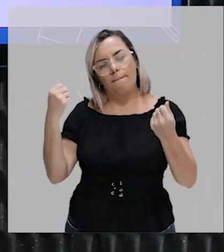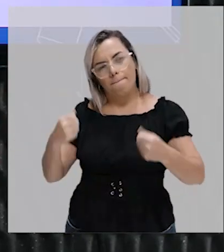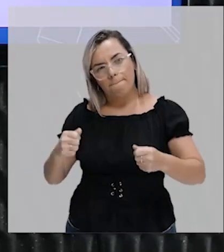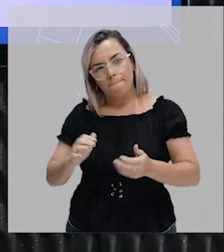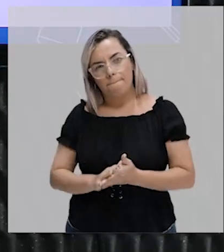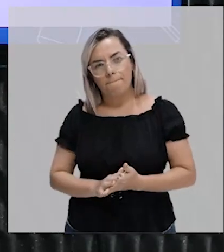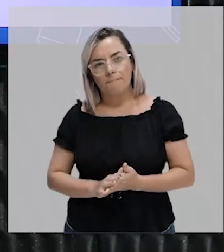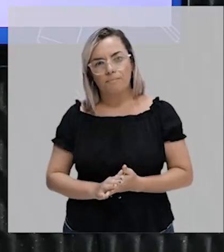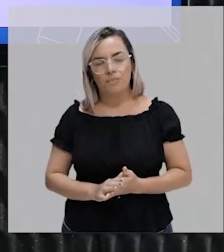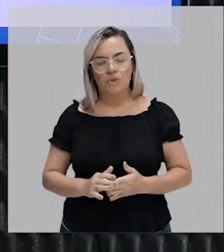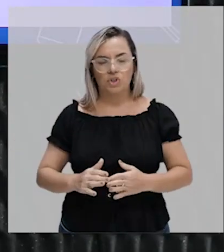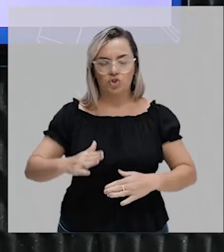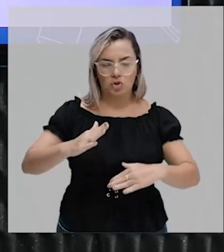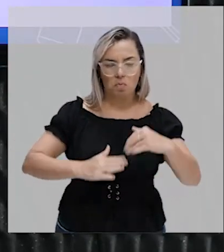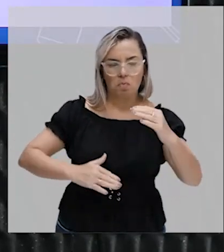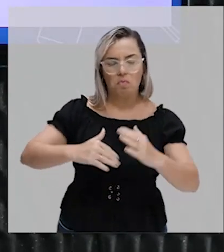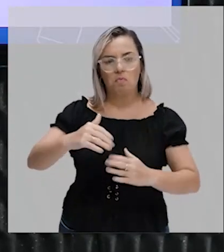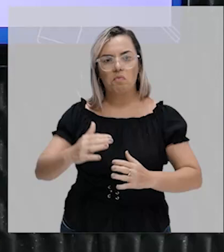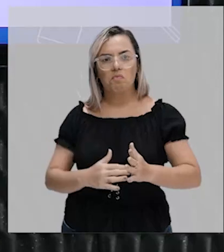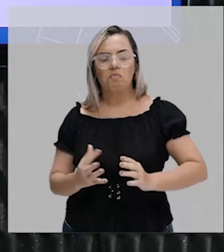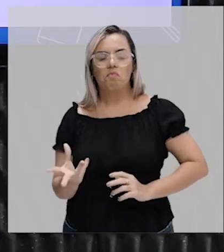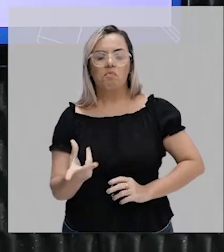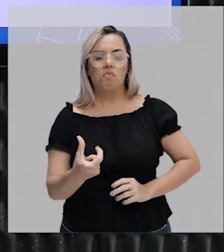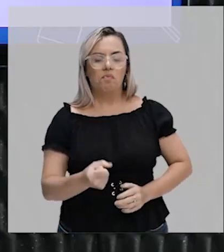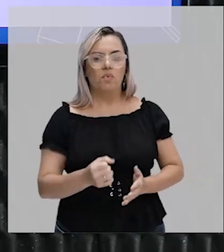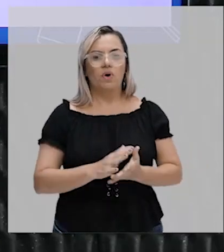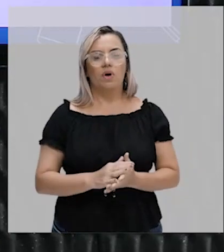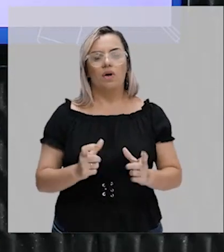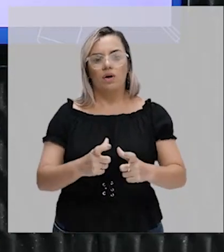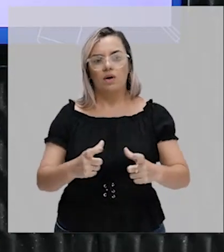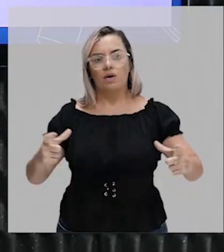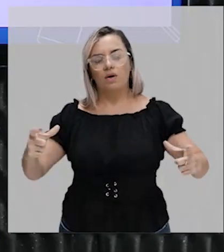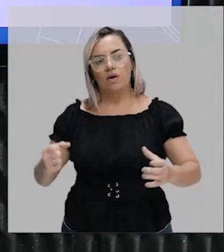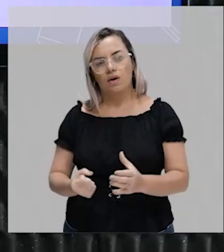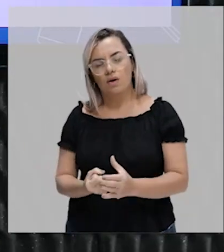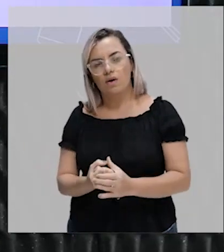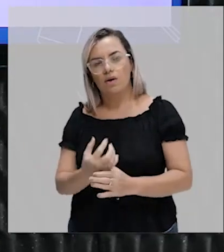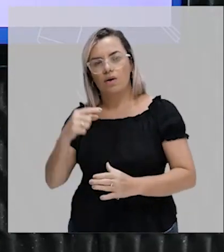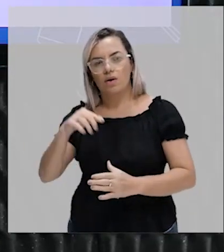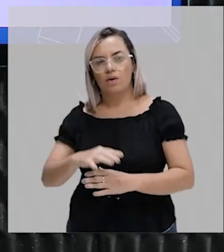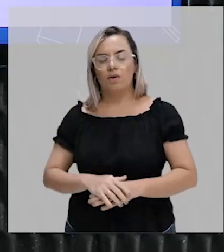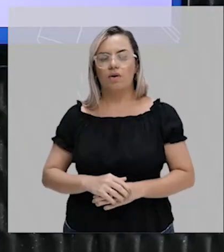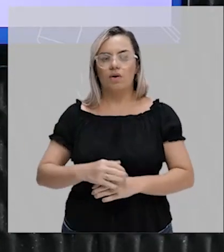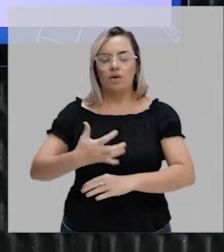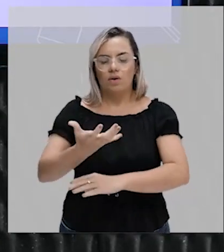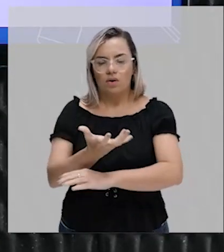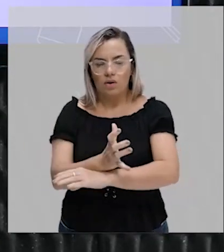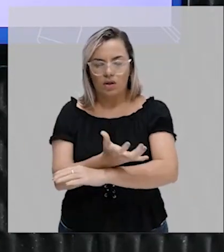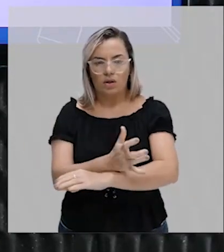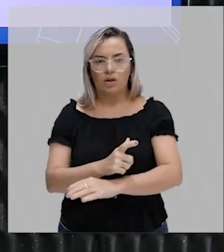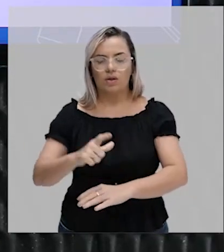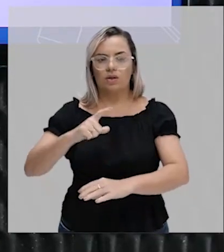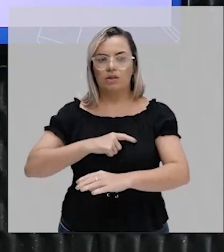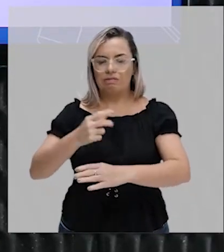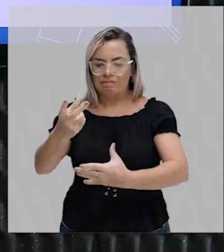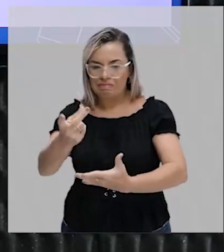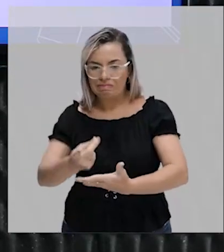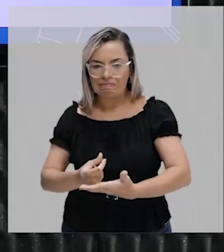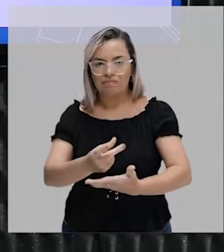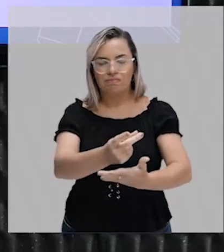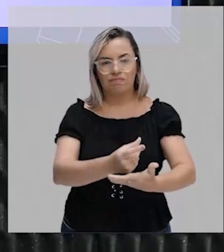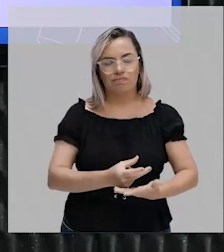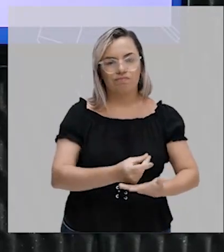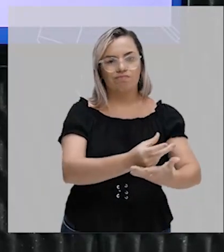de irrigação. Então, galera, esse aumento de produtividade, ele teve um custo financeiro, tá? E quem vai